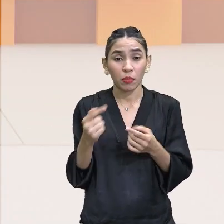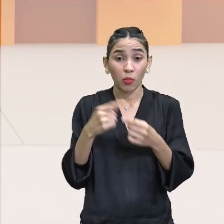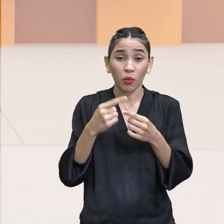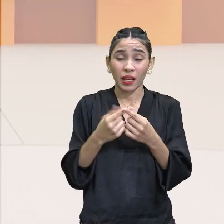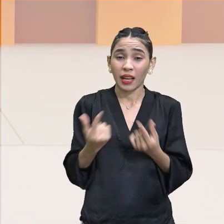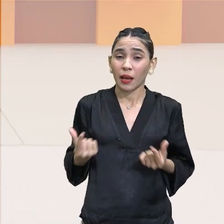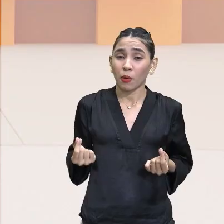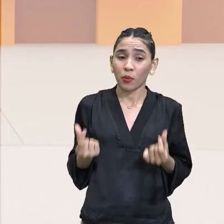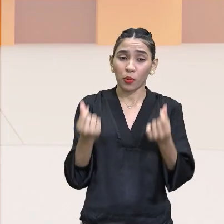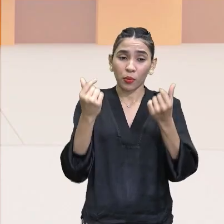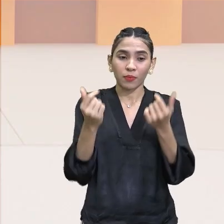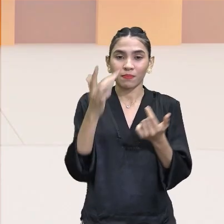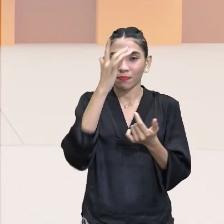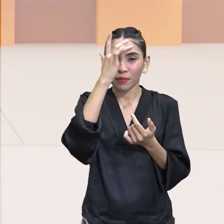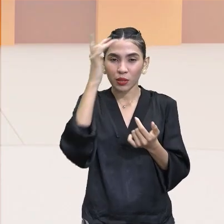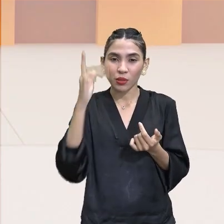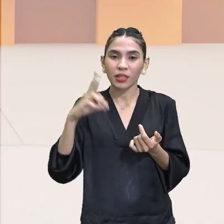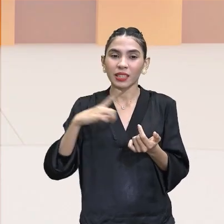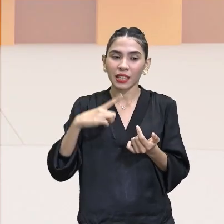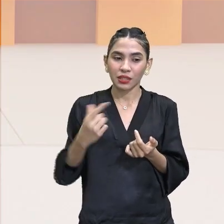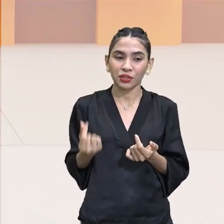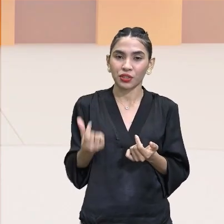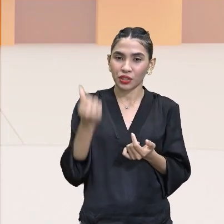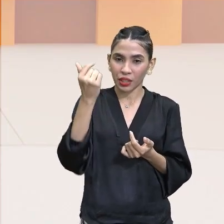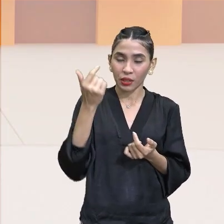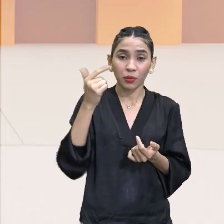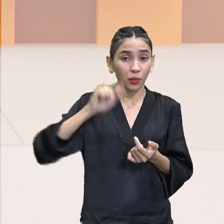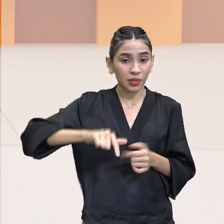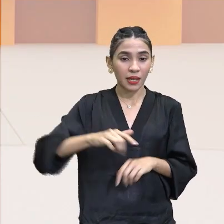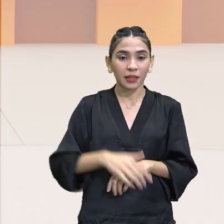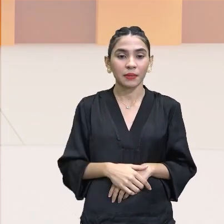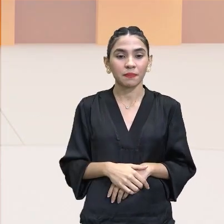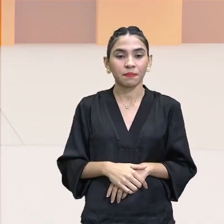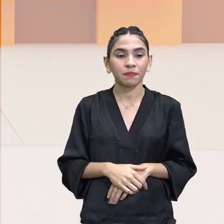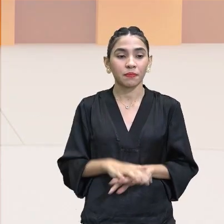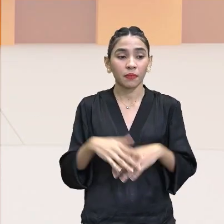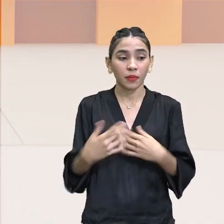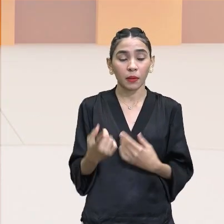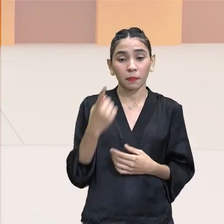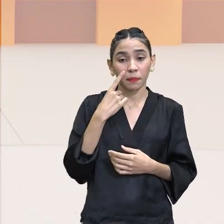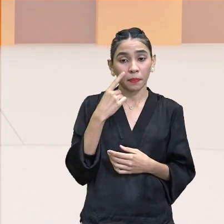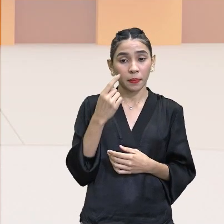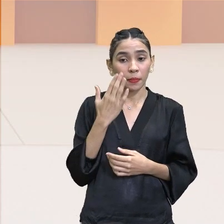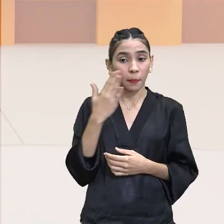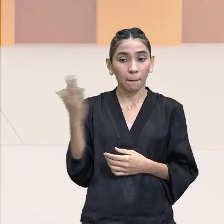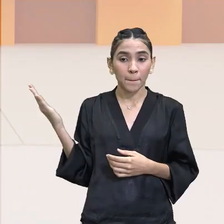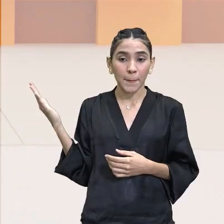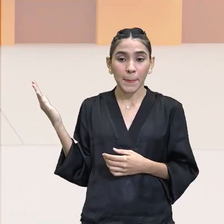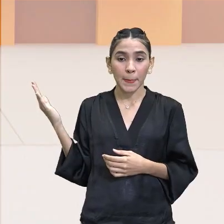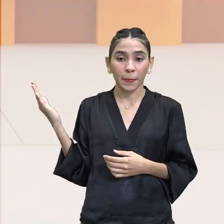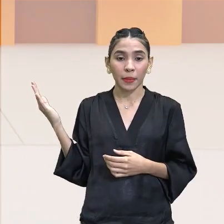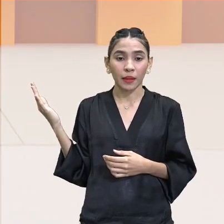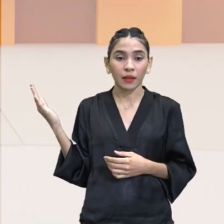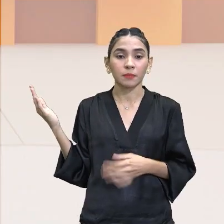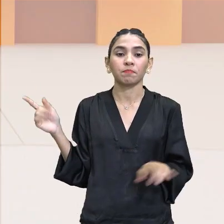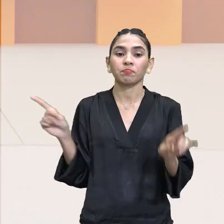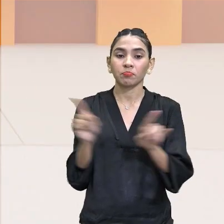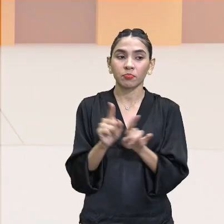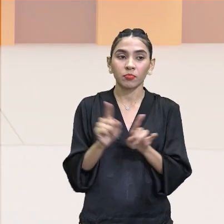pessoas com altos recursos conseguem, né? Então a gente observa também, na próxima tela, a gente vai ver ali a